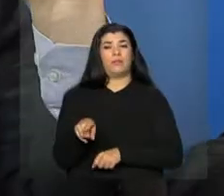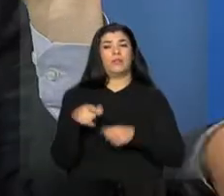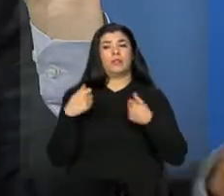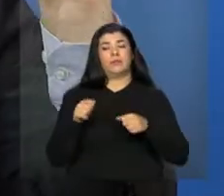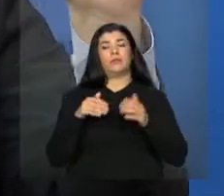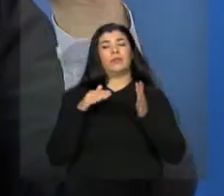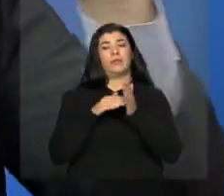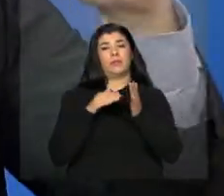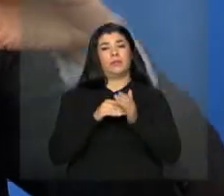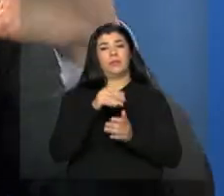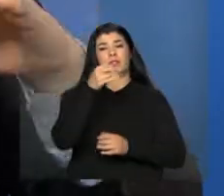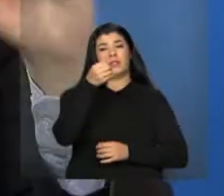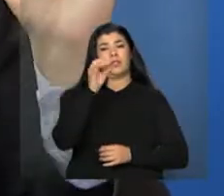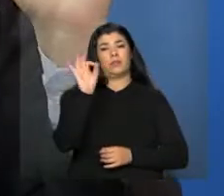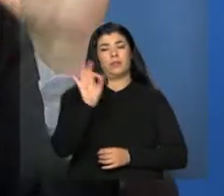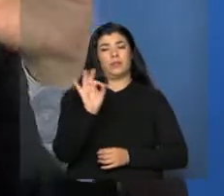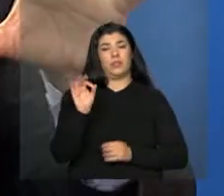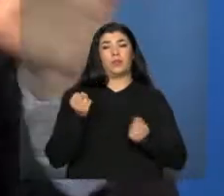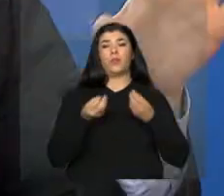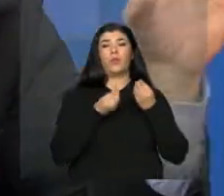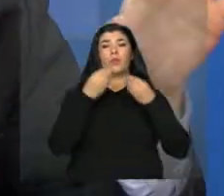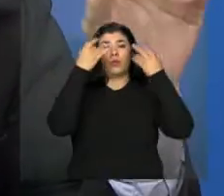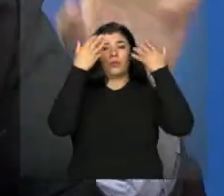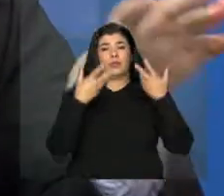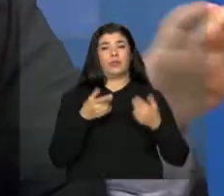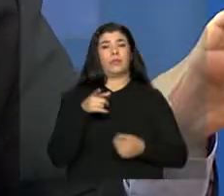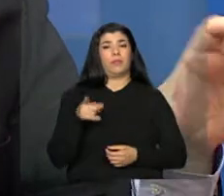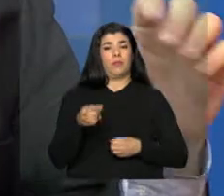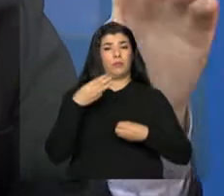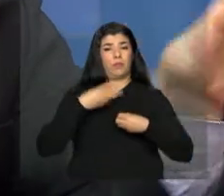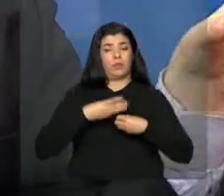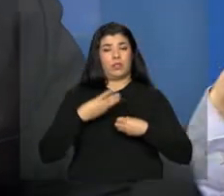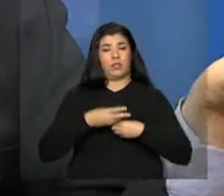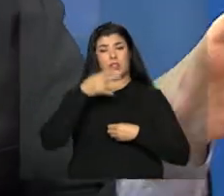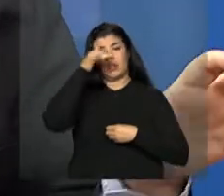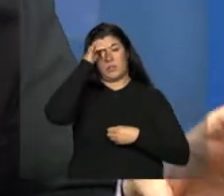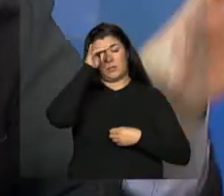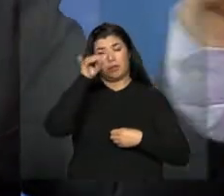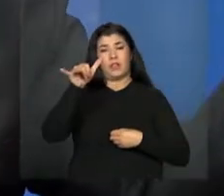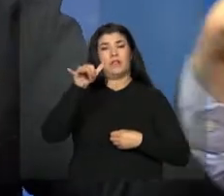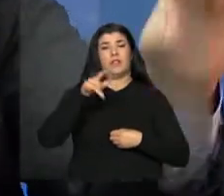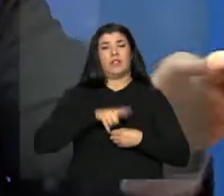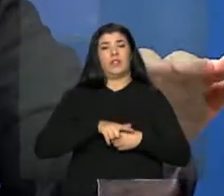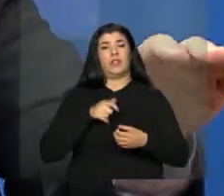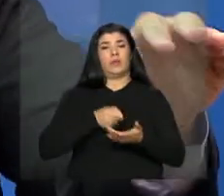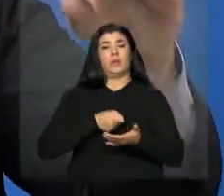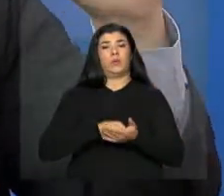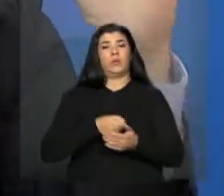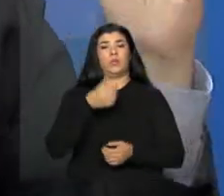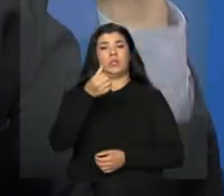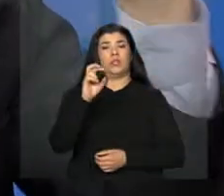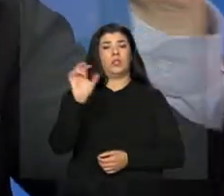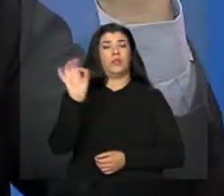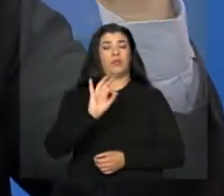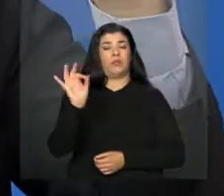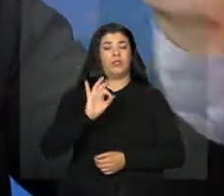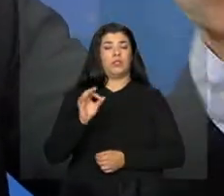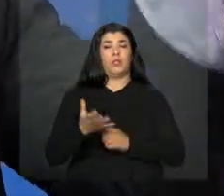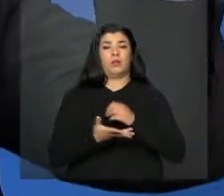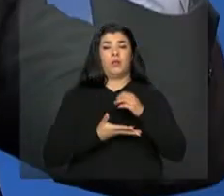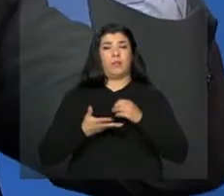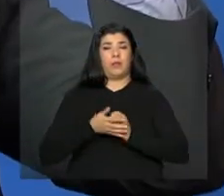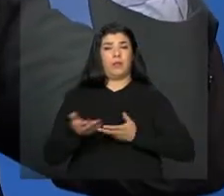60%. Eu estou querendo dizer que para o município ou o estado não ficar vinculado a 60% do piso ou serviço, mas sim sempre estar